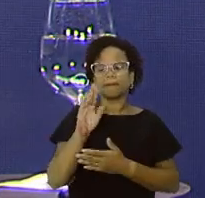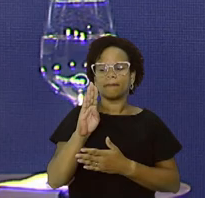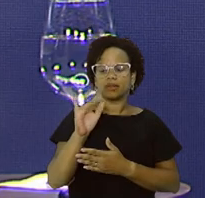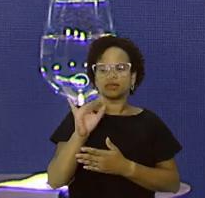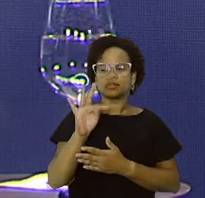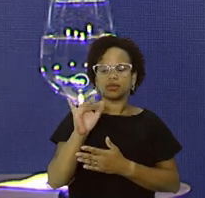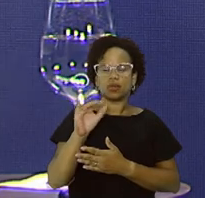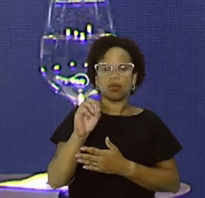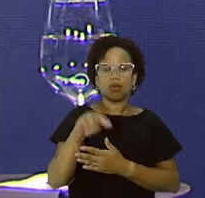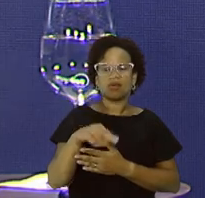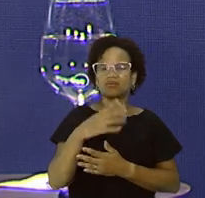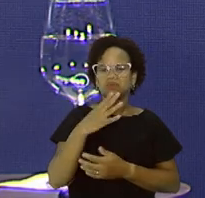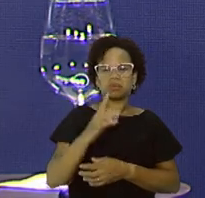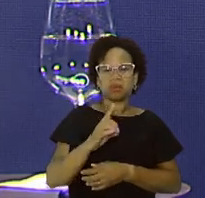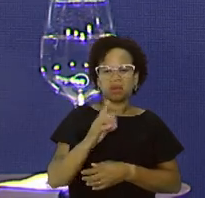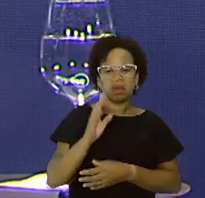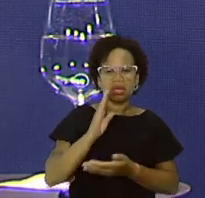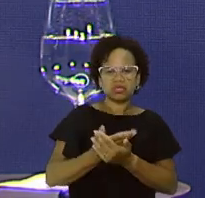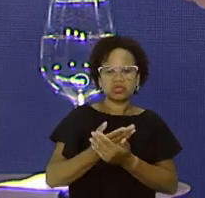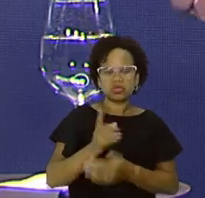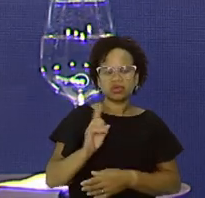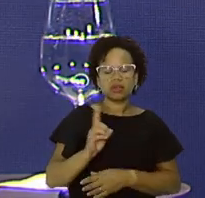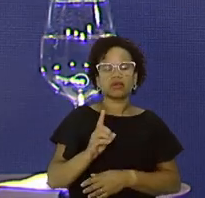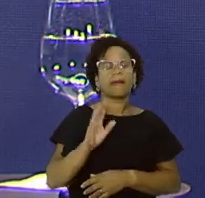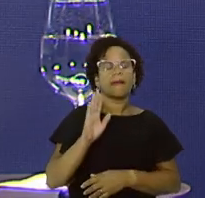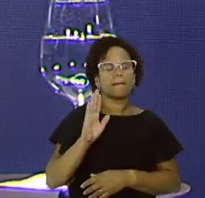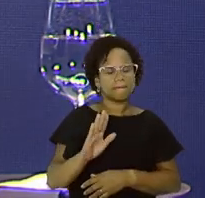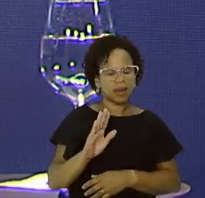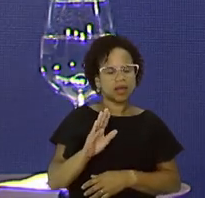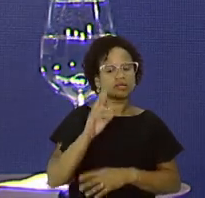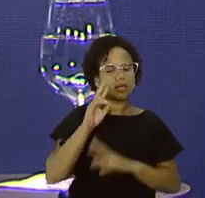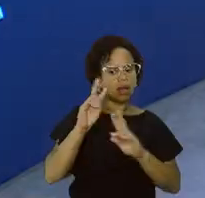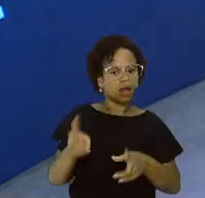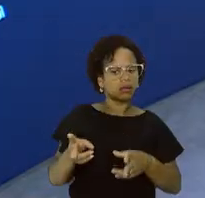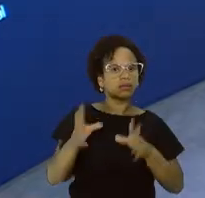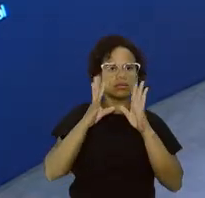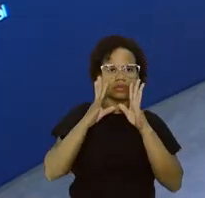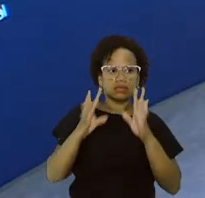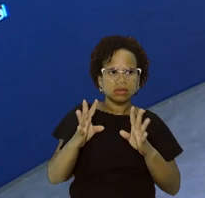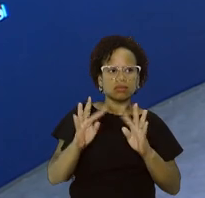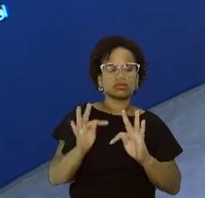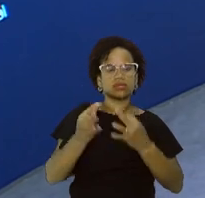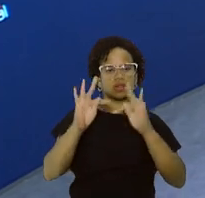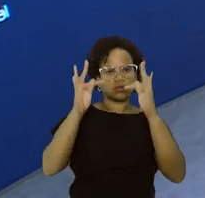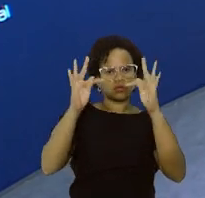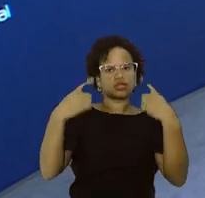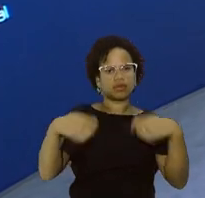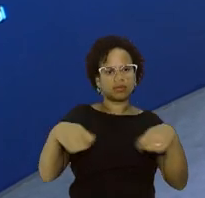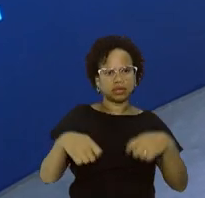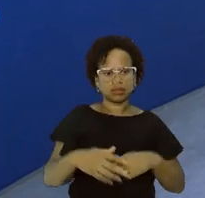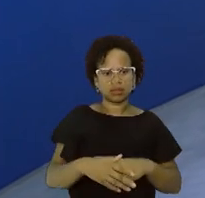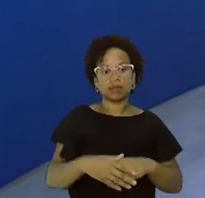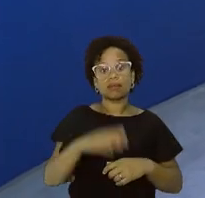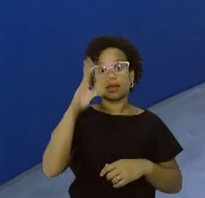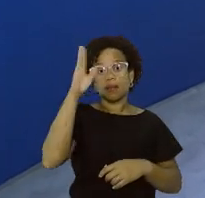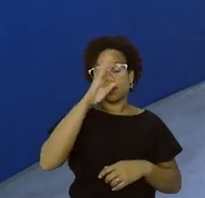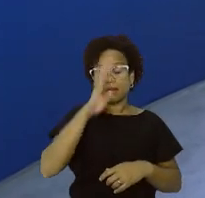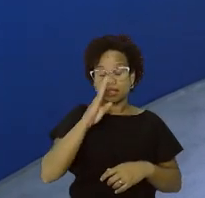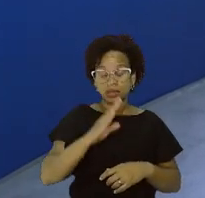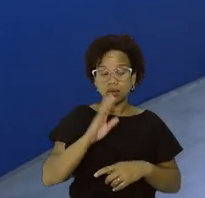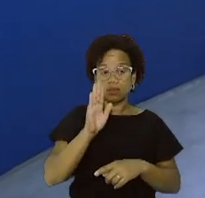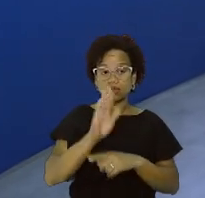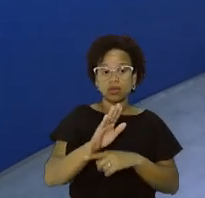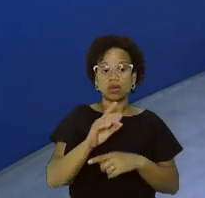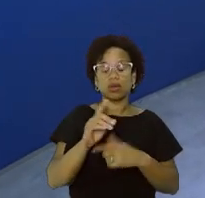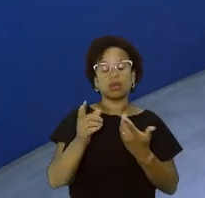pode não acreditar mas você tem que prestar atenção nessa tecnologia né e o Brasil assim com essa colaboração de banco central privado tem